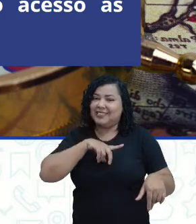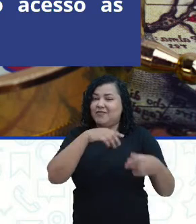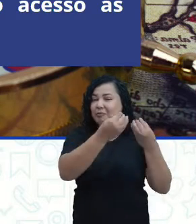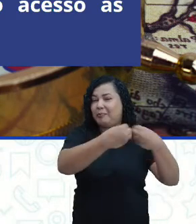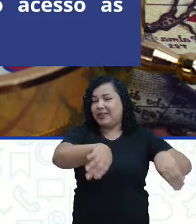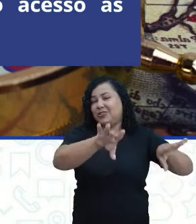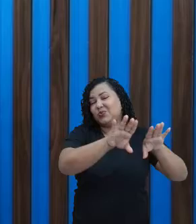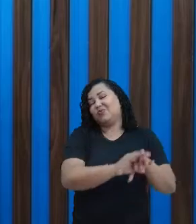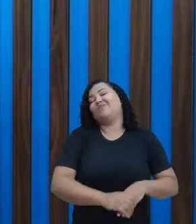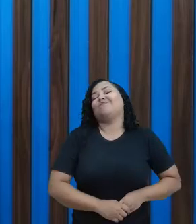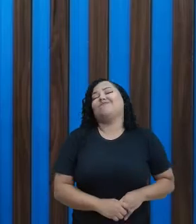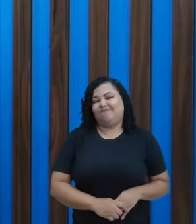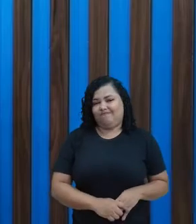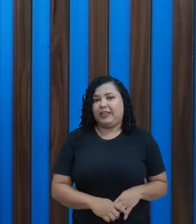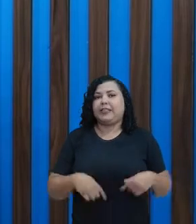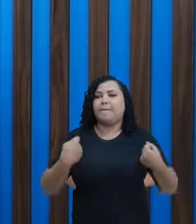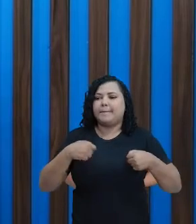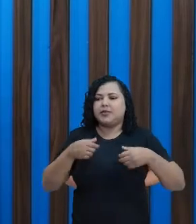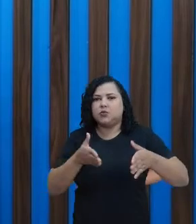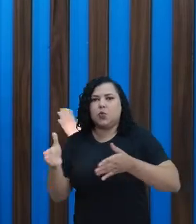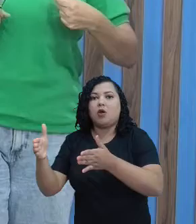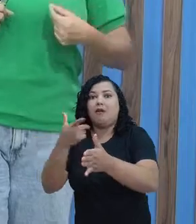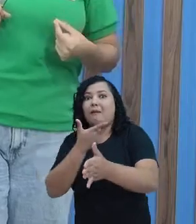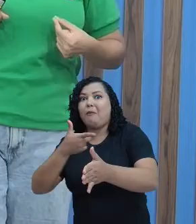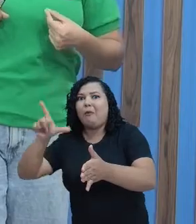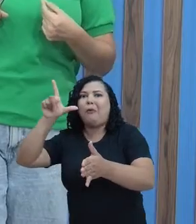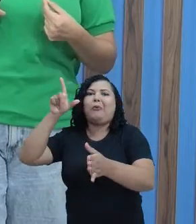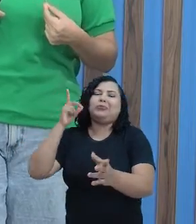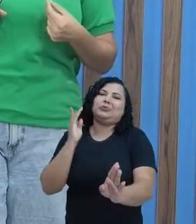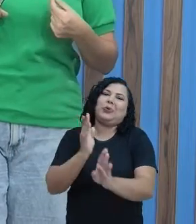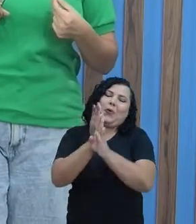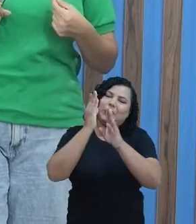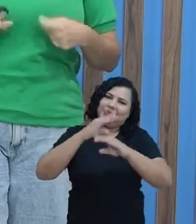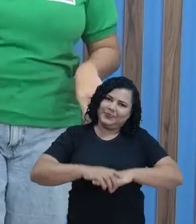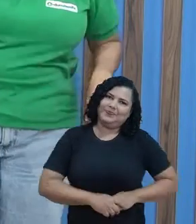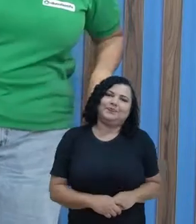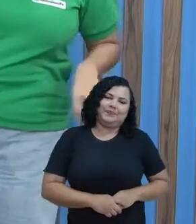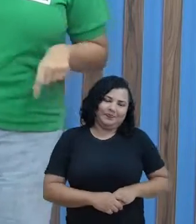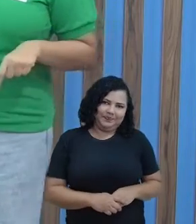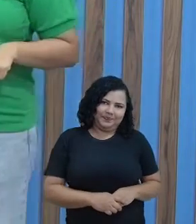peste negra. E aí a gente teve que achar uma outra rota, né?